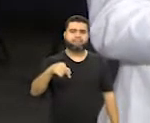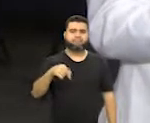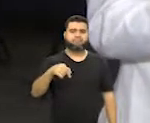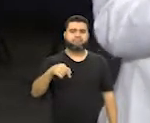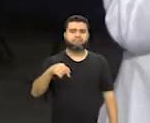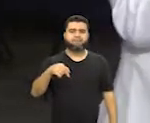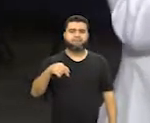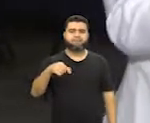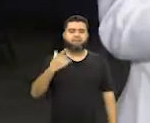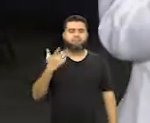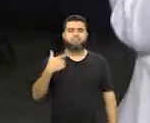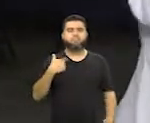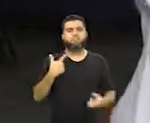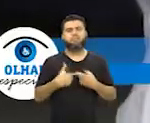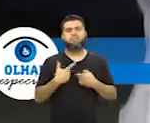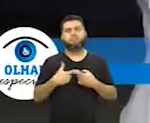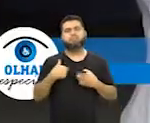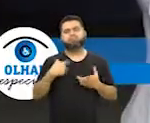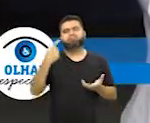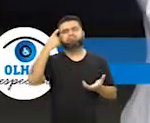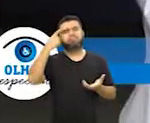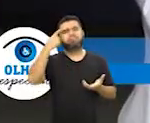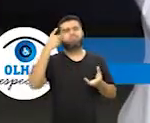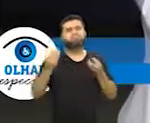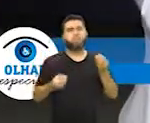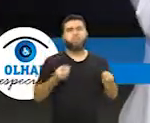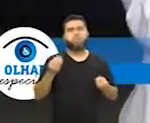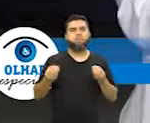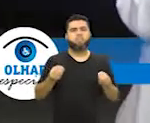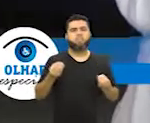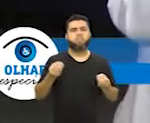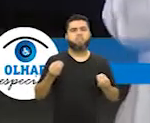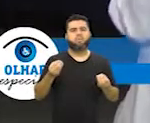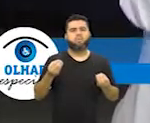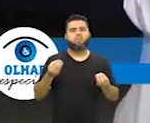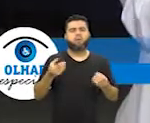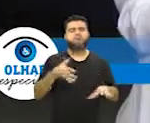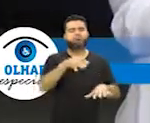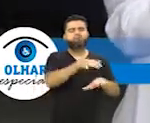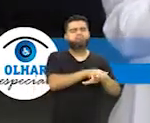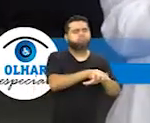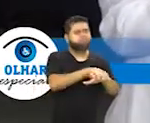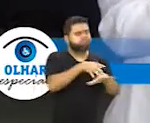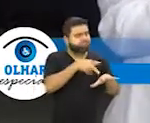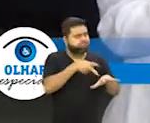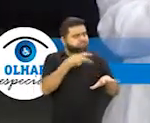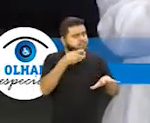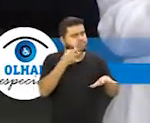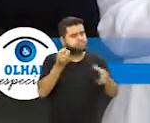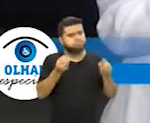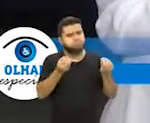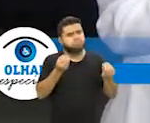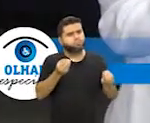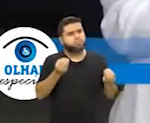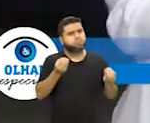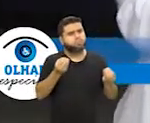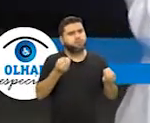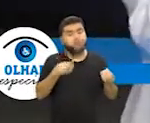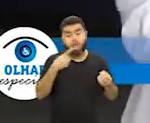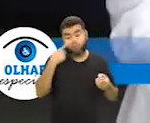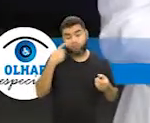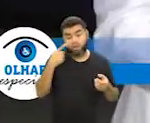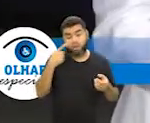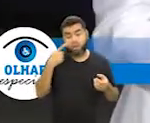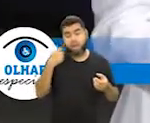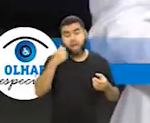também de como nós podemos tratar, como nós podemos ver essa inclusão, né? Eu vi